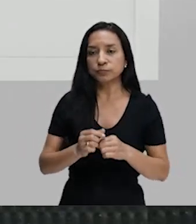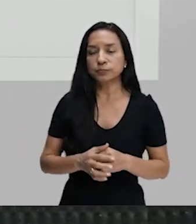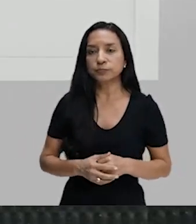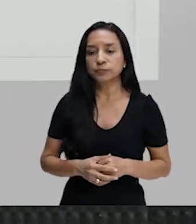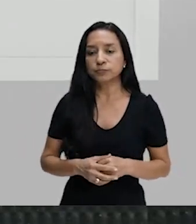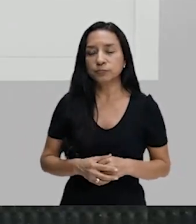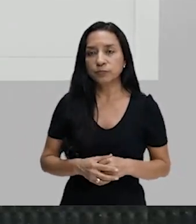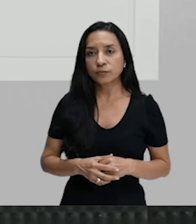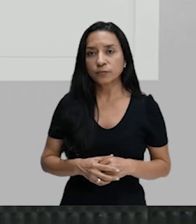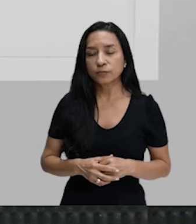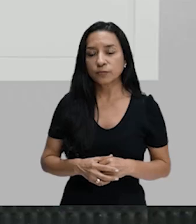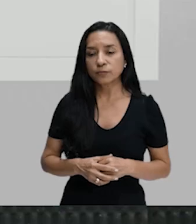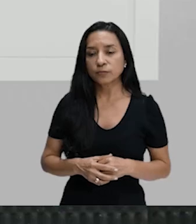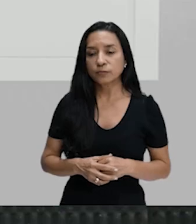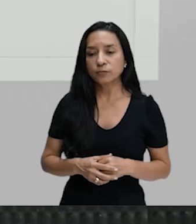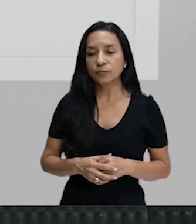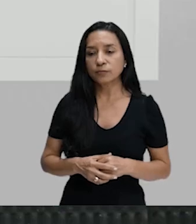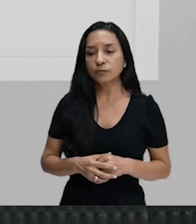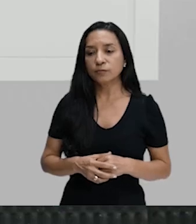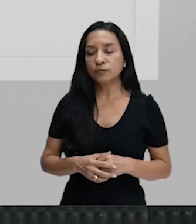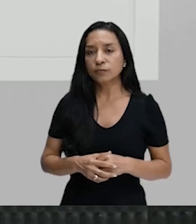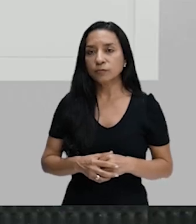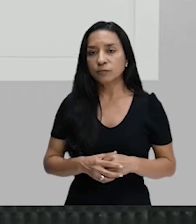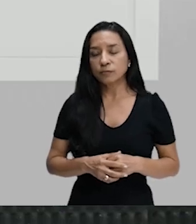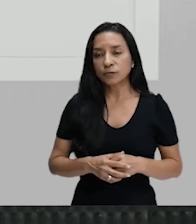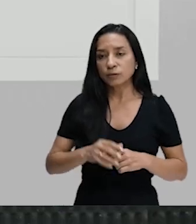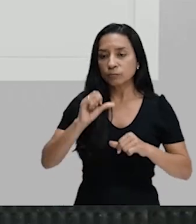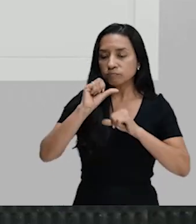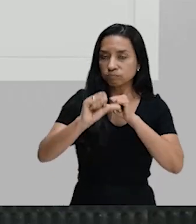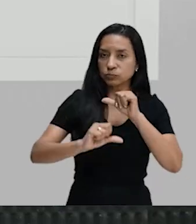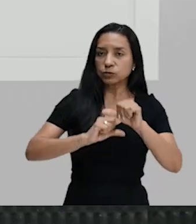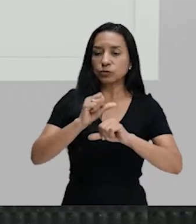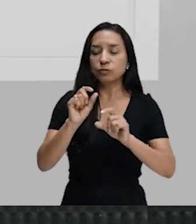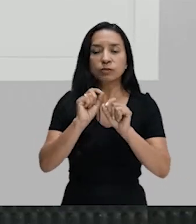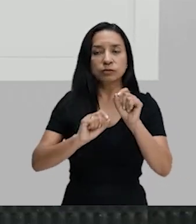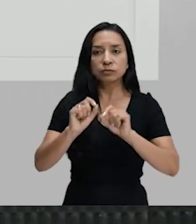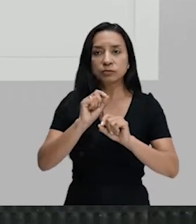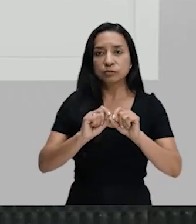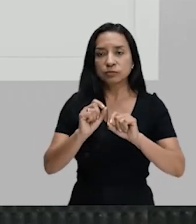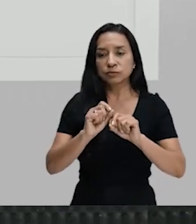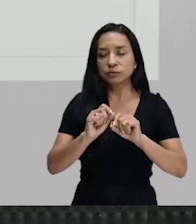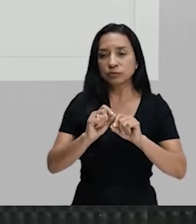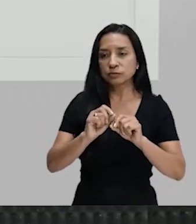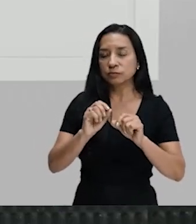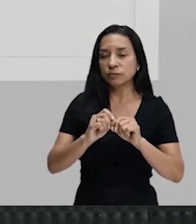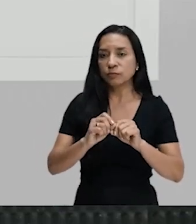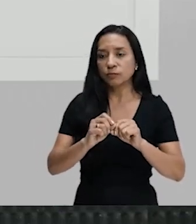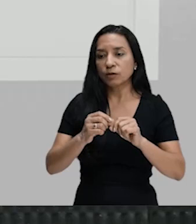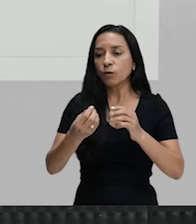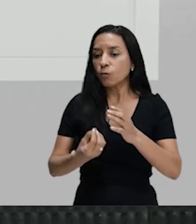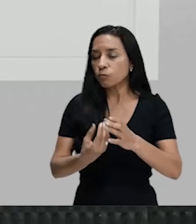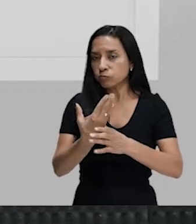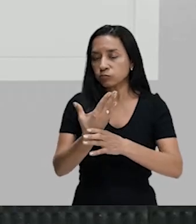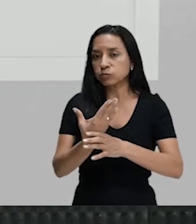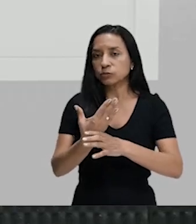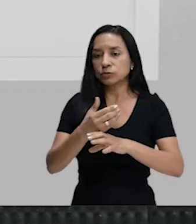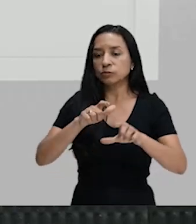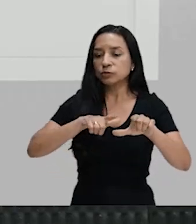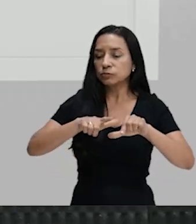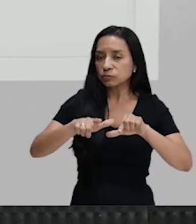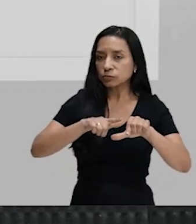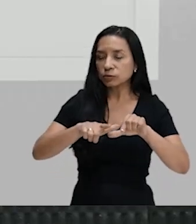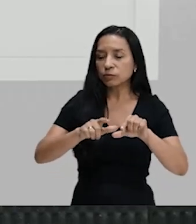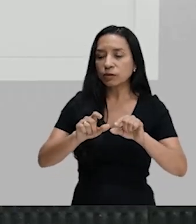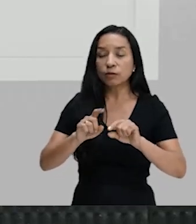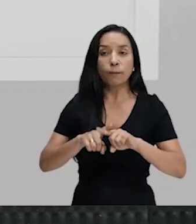trabalho. Então o resultado disso vai ser a realização do trabalho, ok?